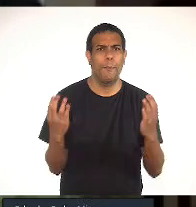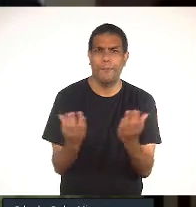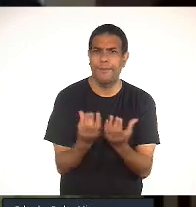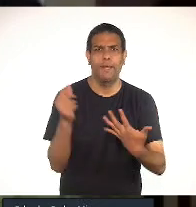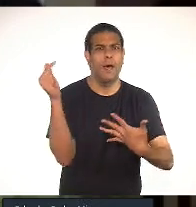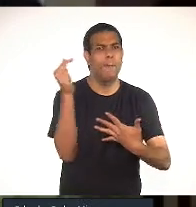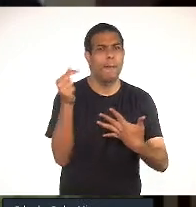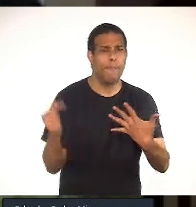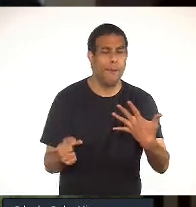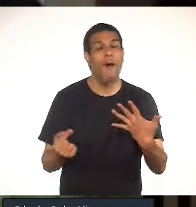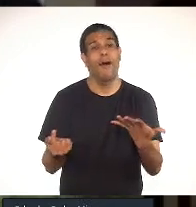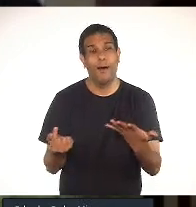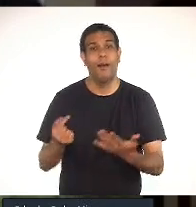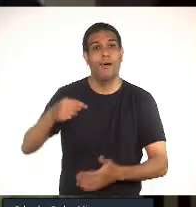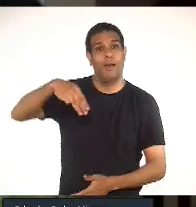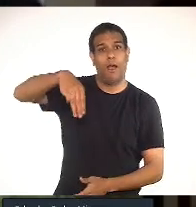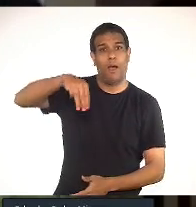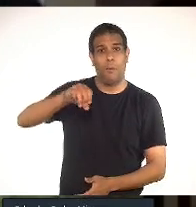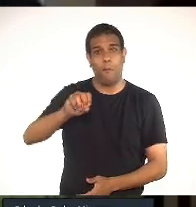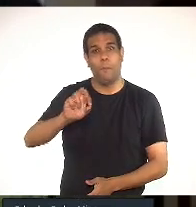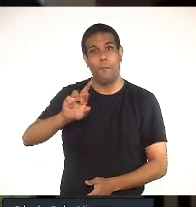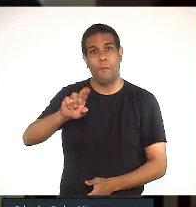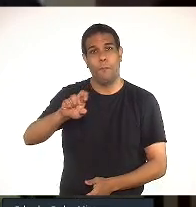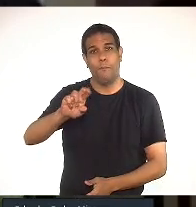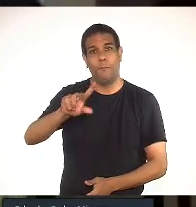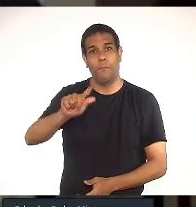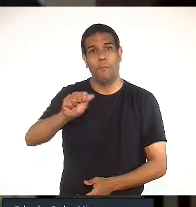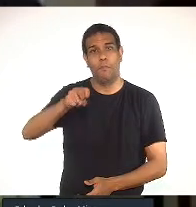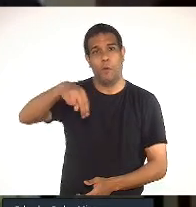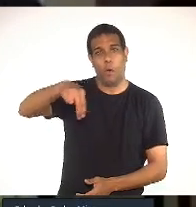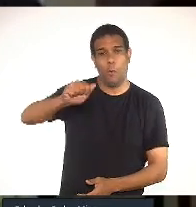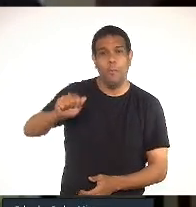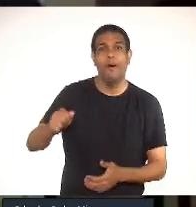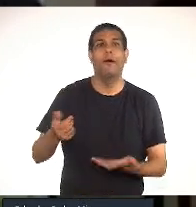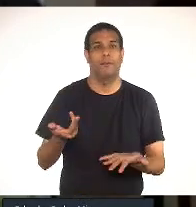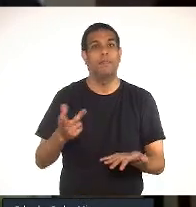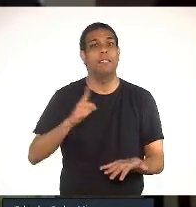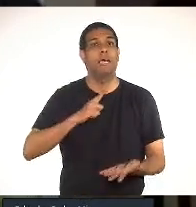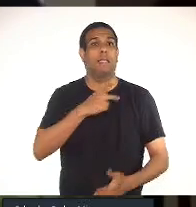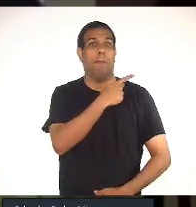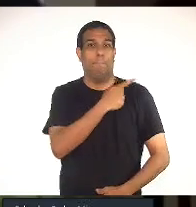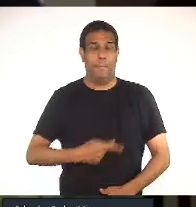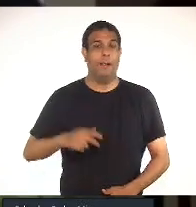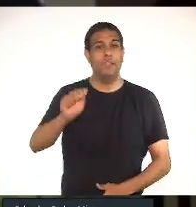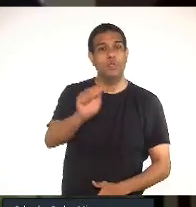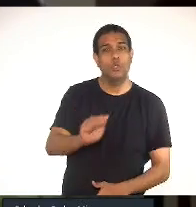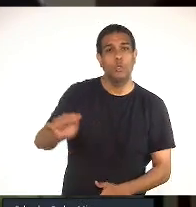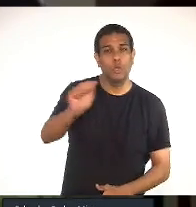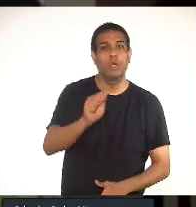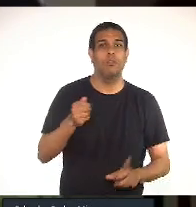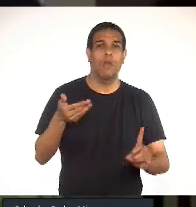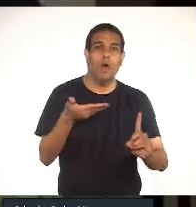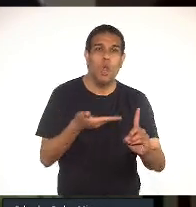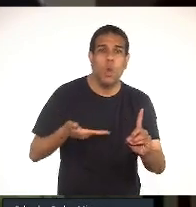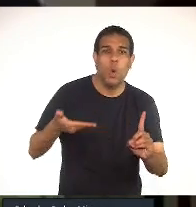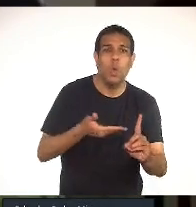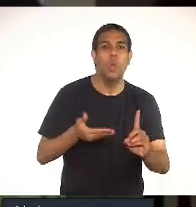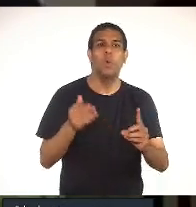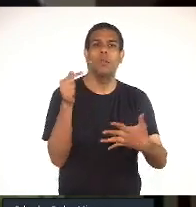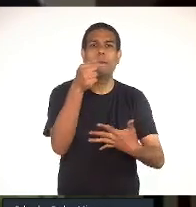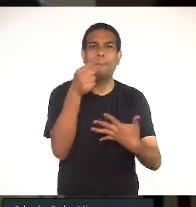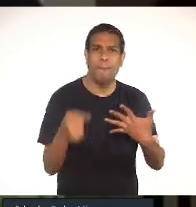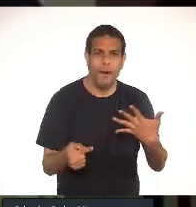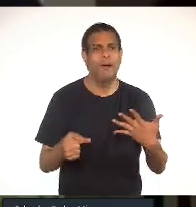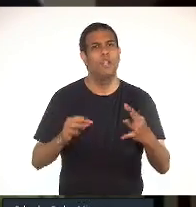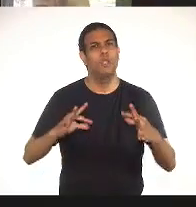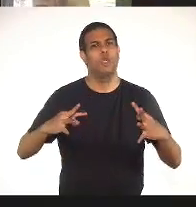mencionar a Morgana, do nosso mandato, que preside a Associação das Doulas, né? O deputado Luiz Paulo, que lá atrás fez um